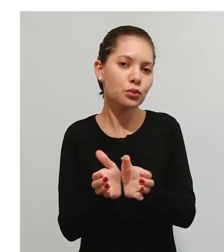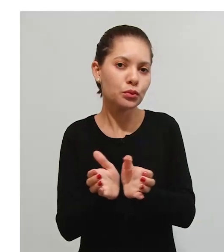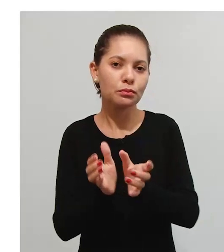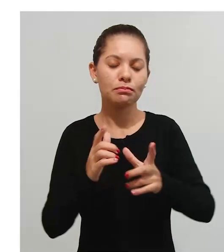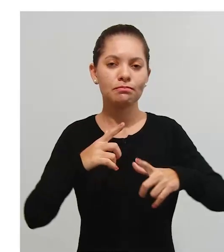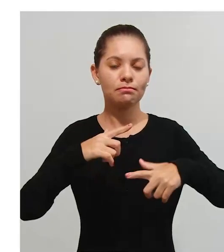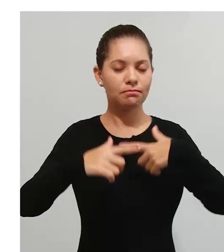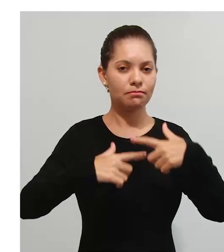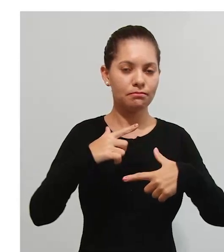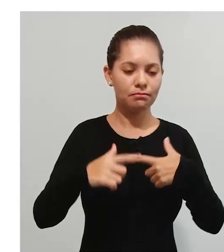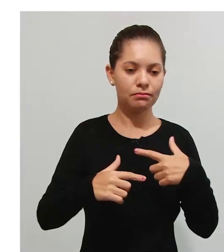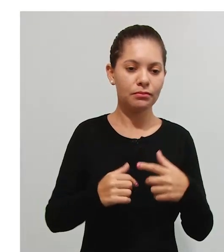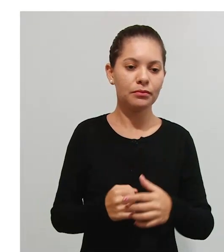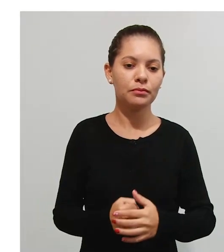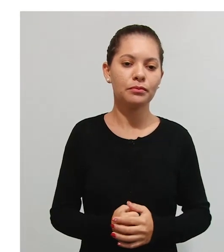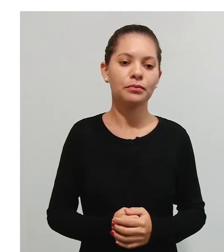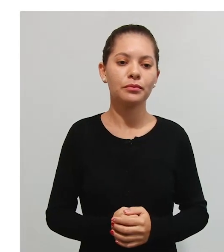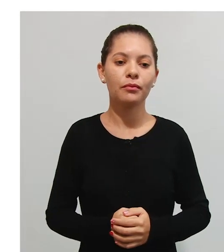de trabalho.